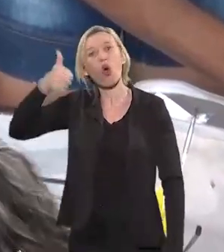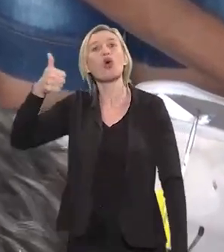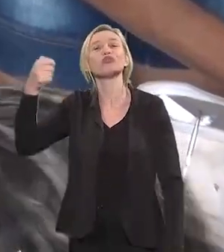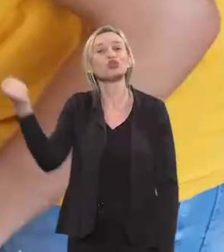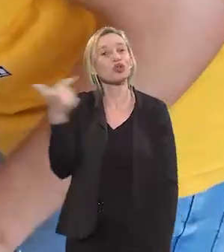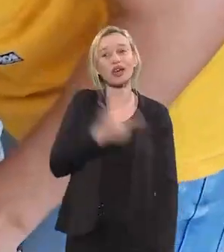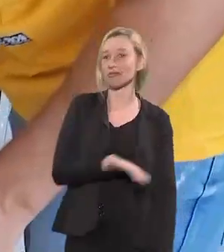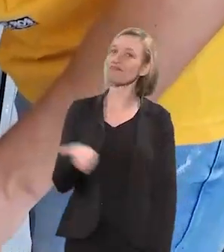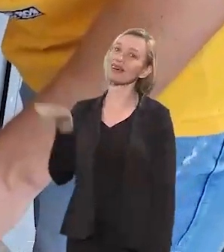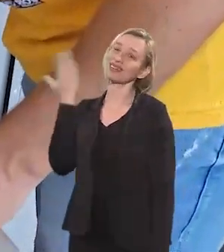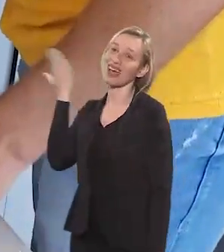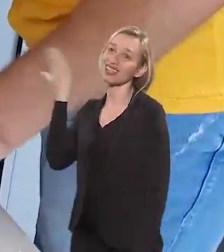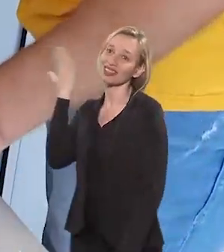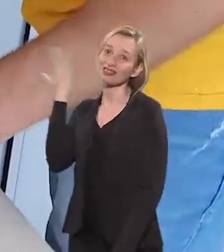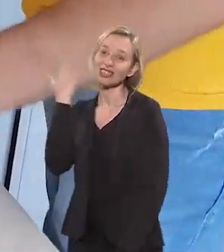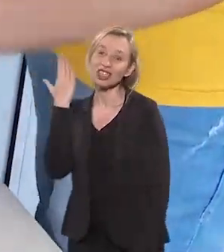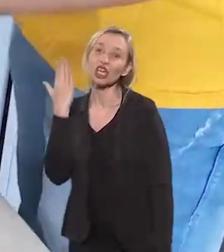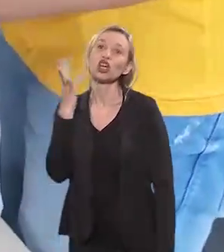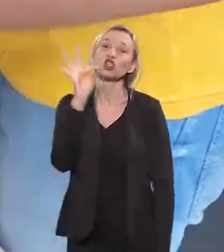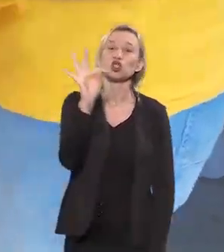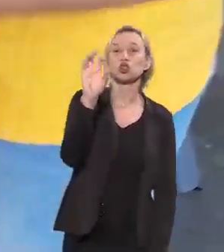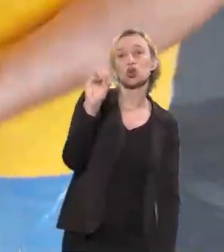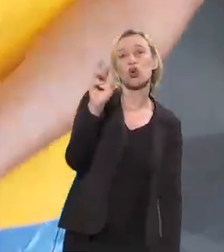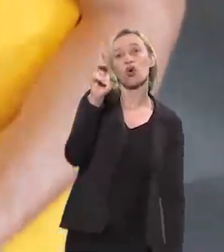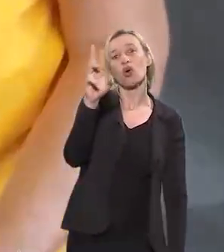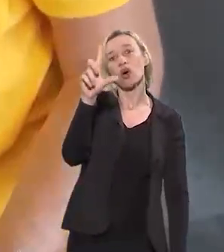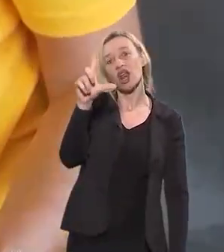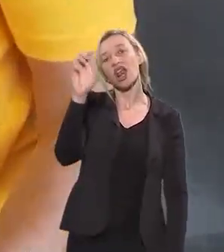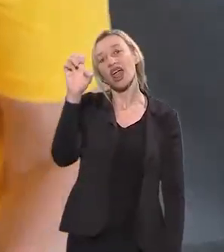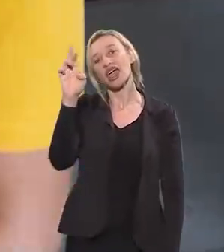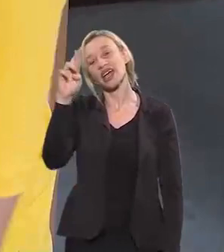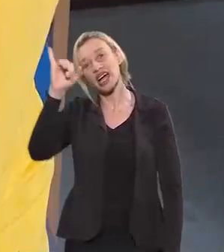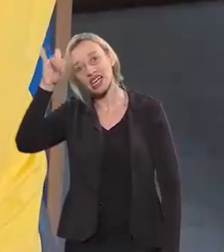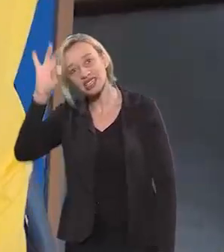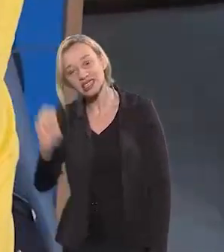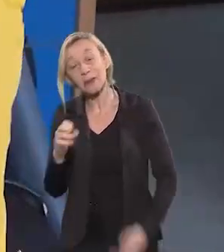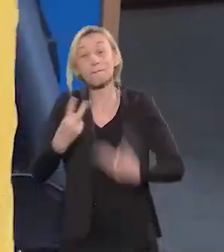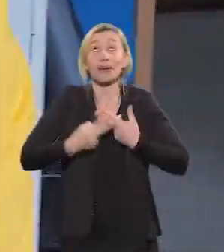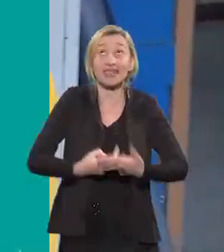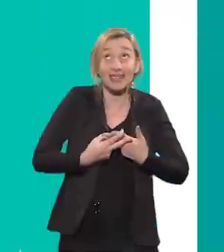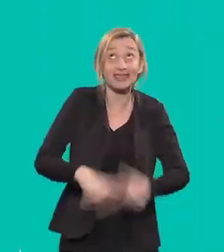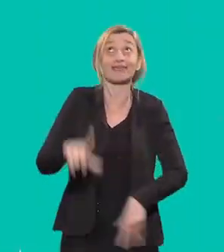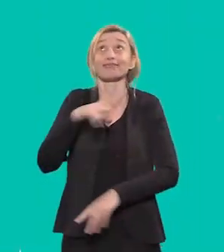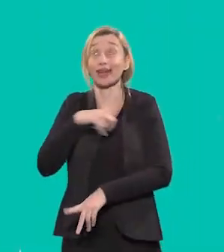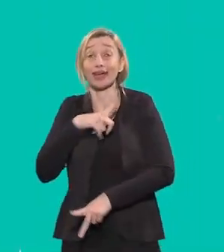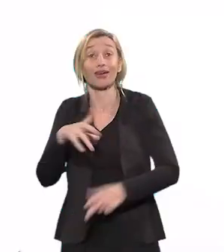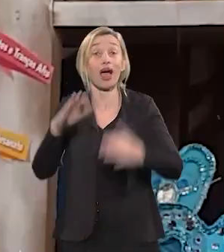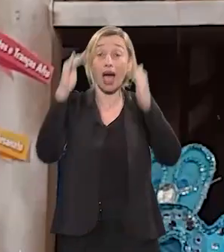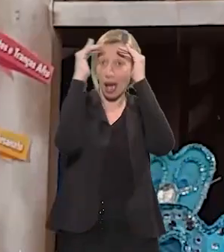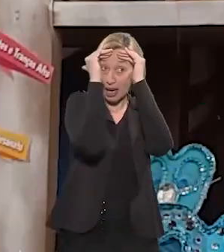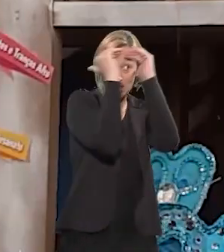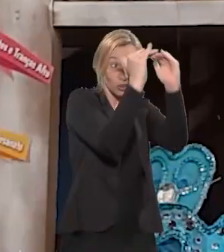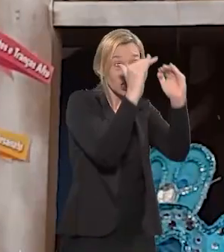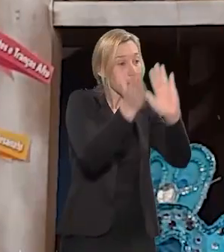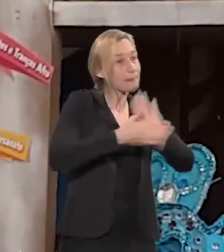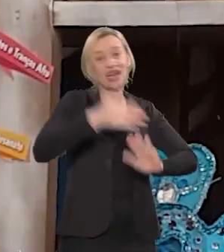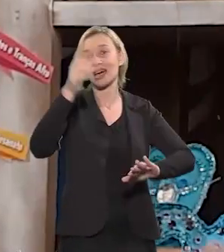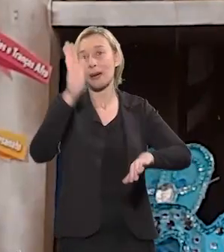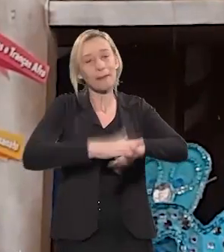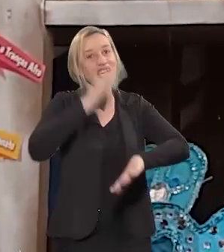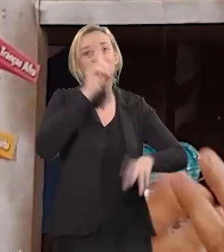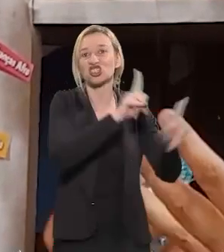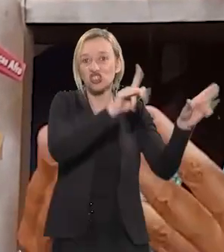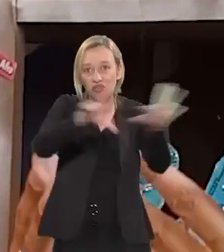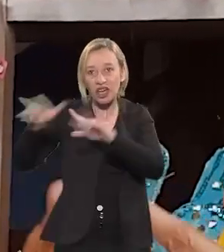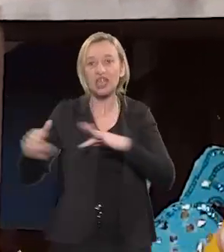eu era, sabe? Eu sou muito mais tolerante. Eu sou muito mais. Eu aprendi a respeitar muito mais as diferenças. Porque uma